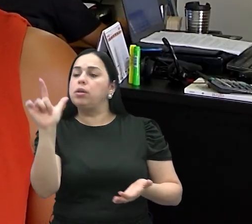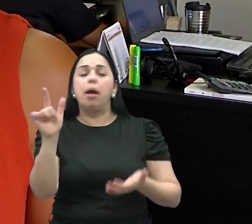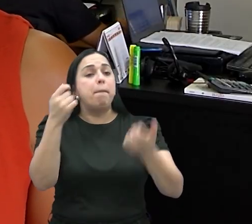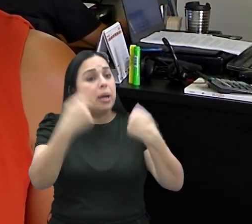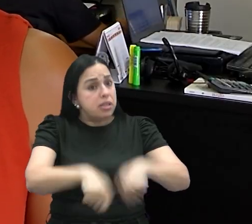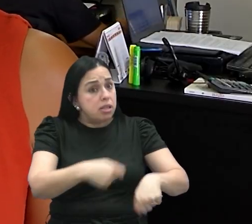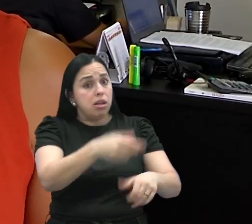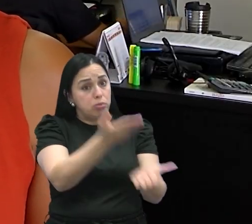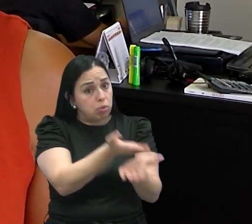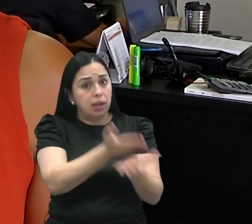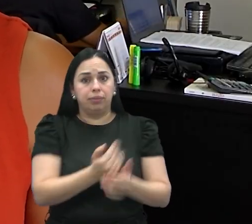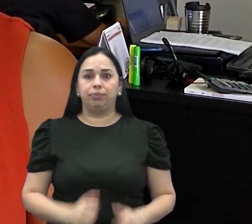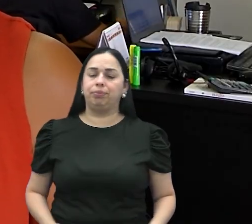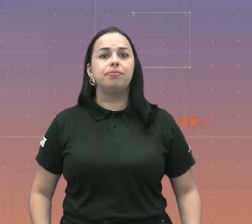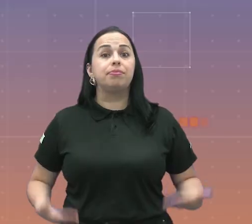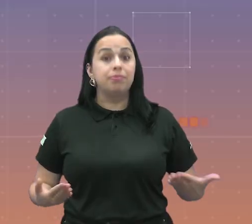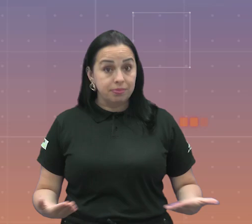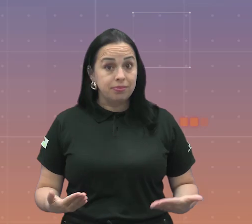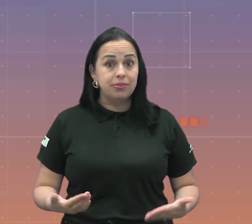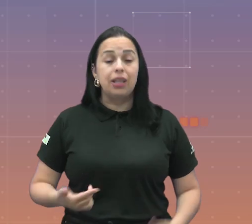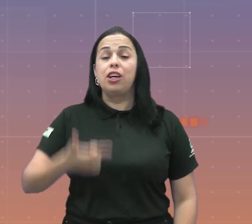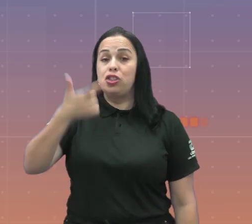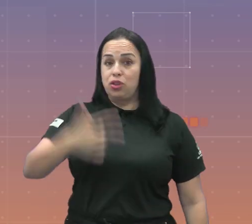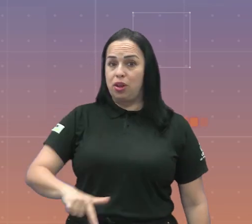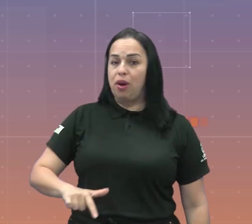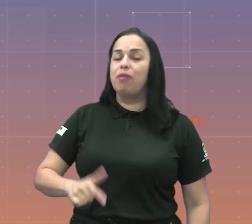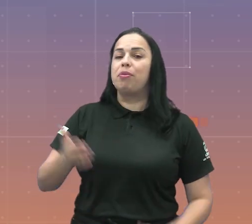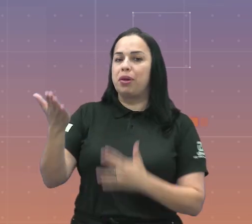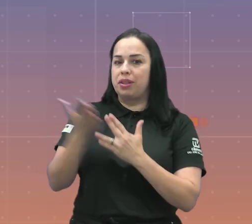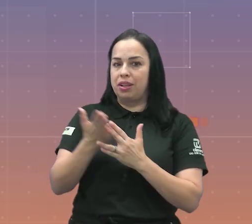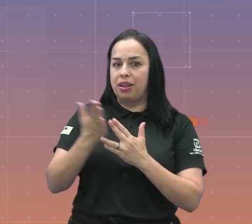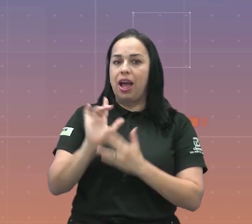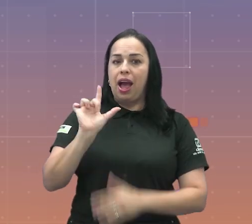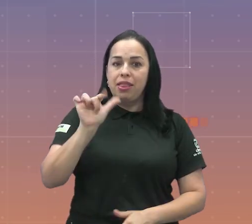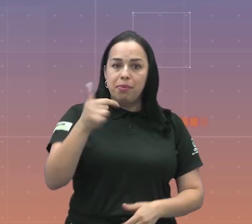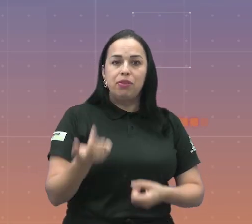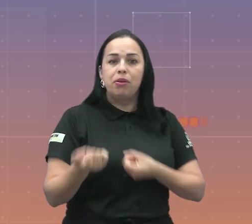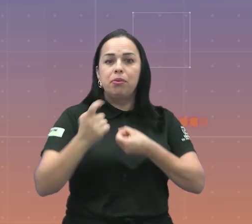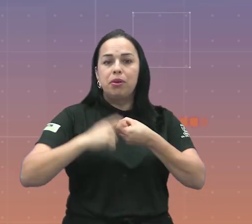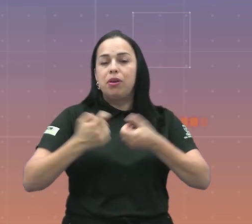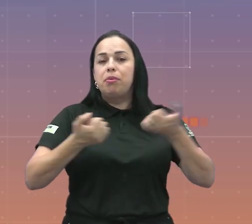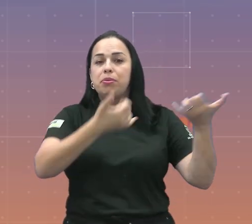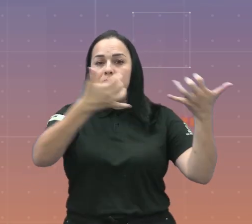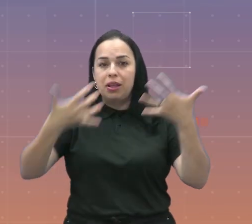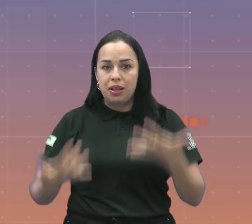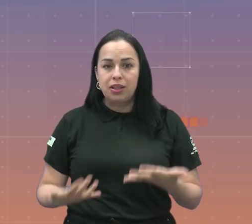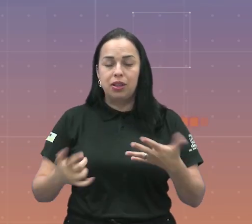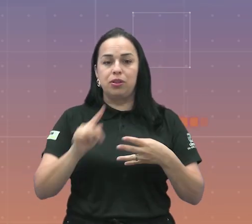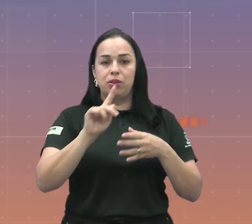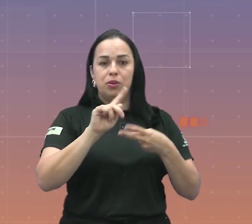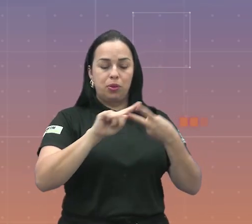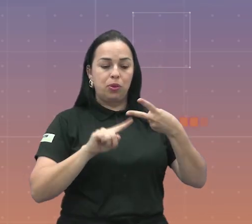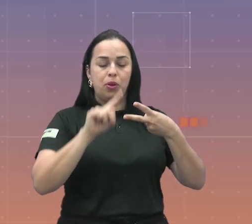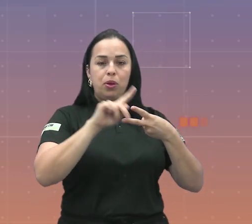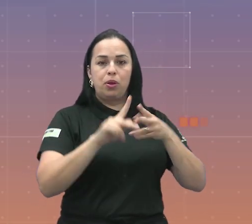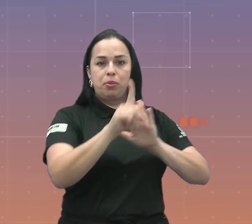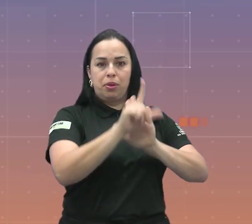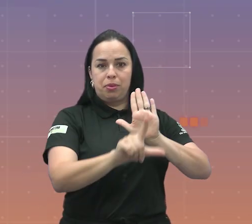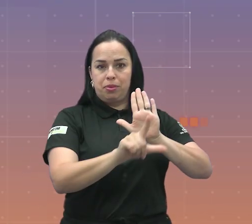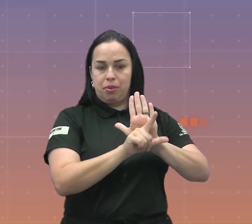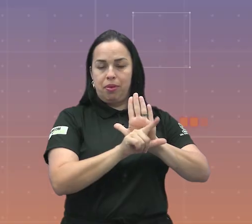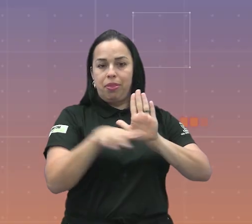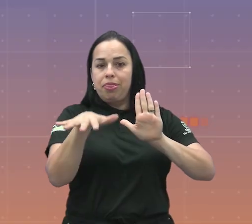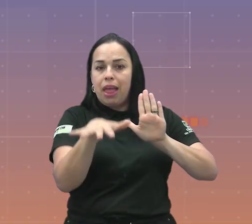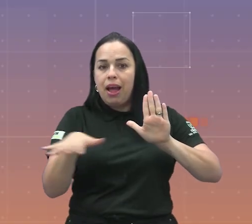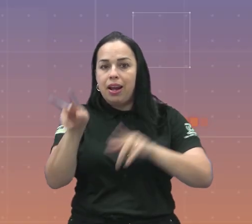exige alguma coisa, né, sobre isso. E vamos para mais um intervalo? Na volta, vamos falar sobre 2 projetos de lei que foram aprovados